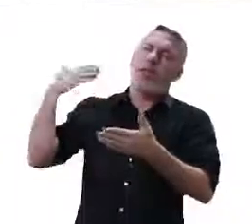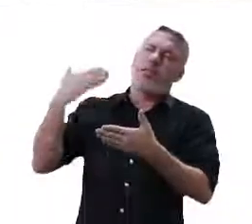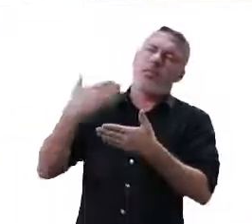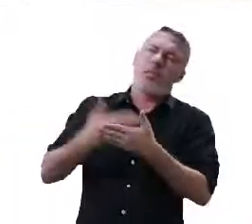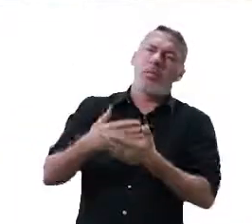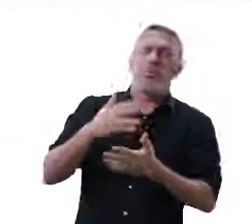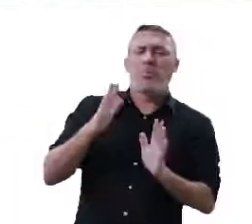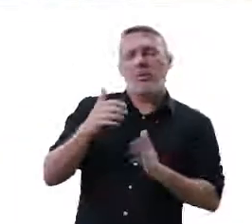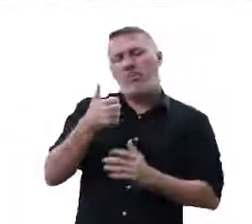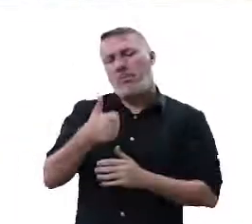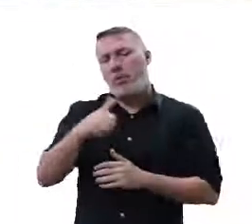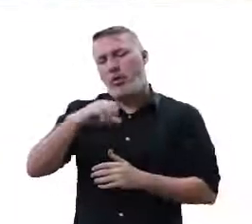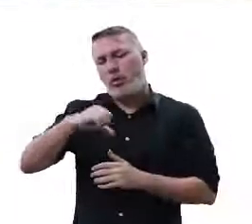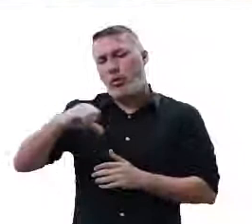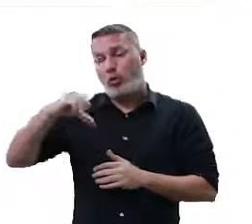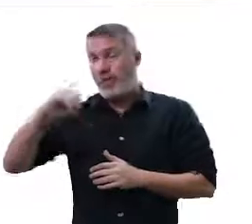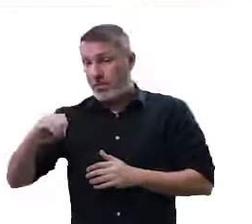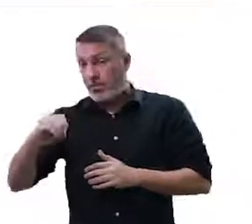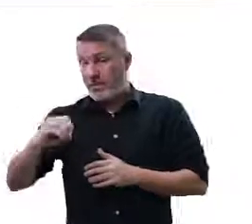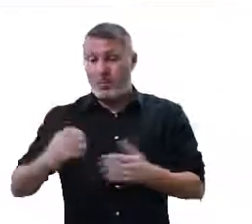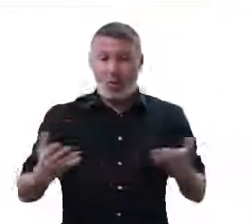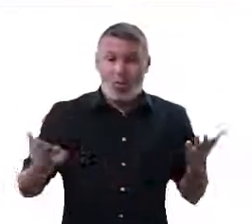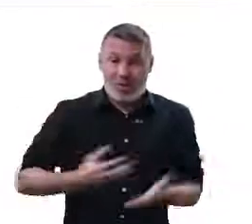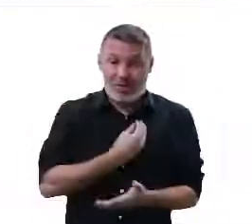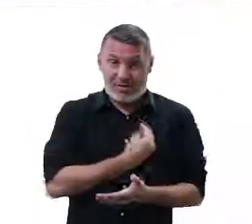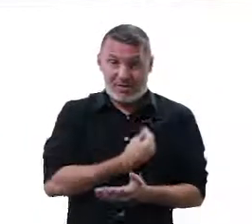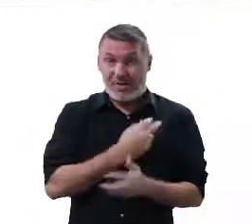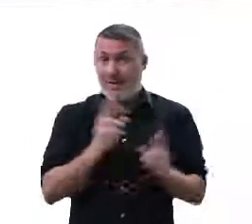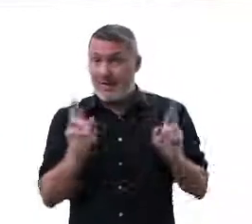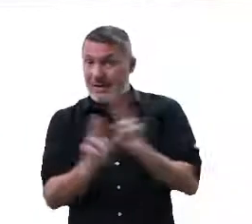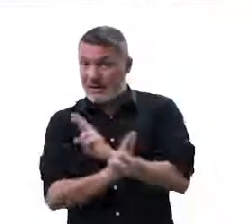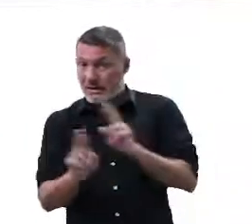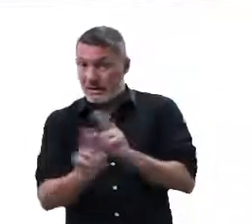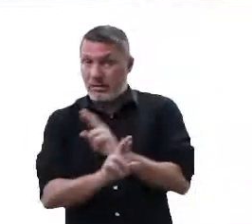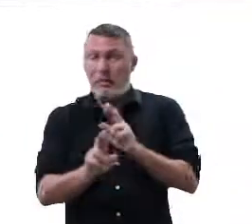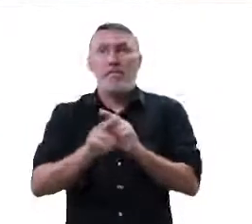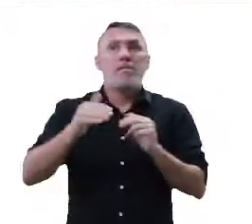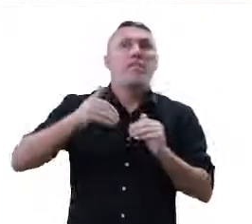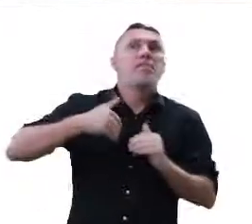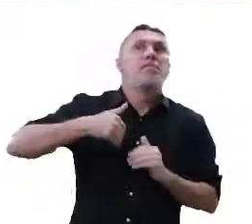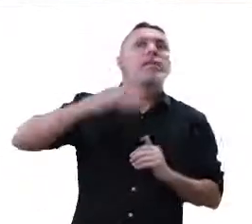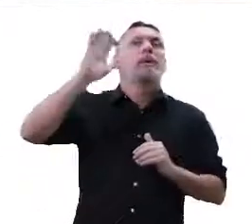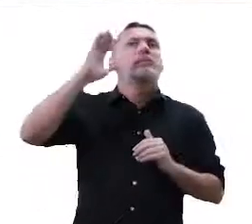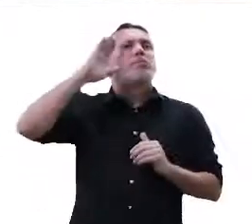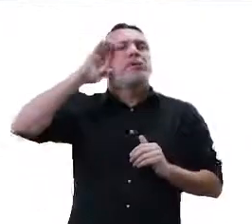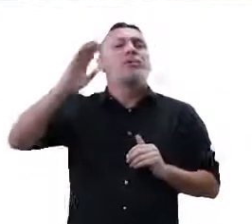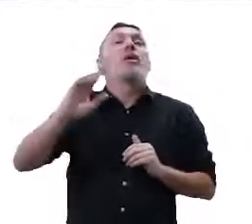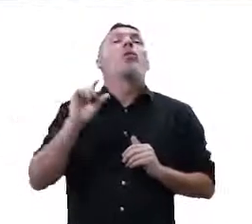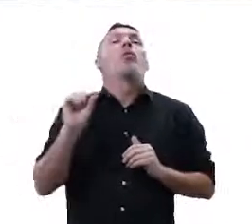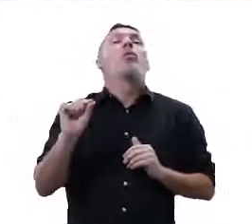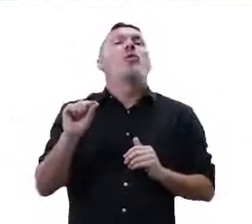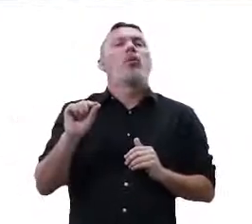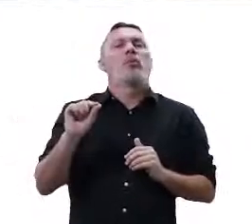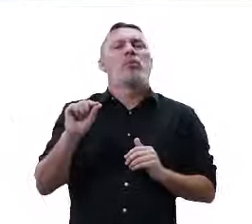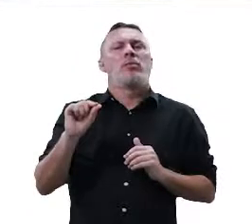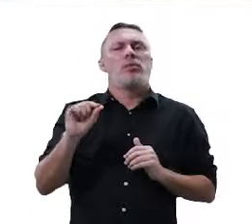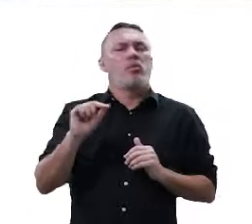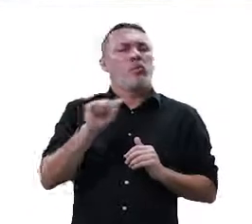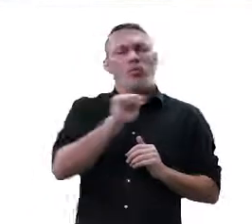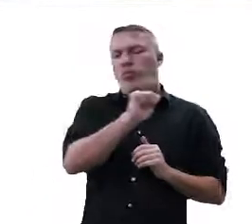o início dos anos 90. Hoje, as relações elas são pautadas muito